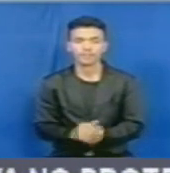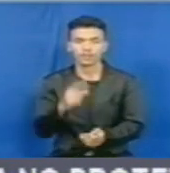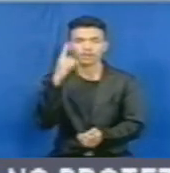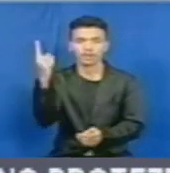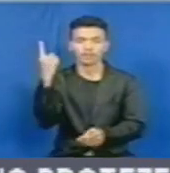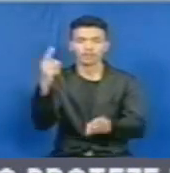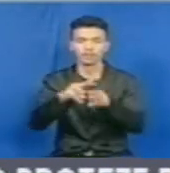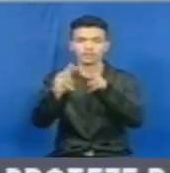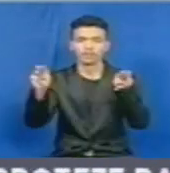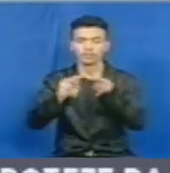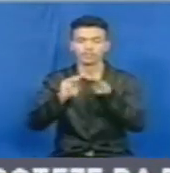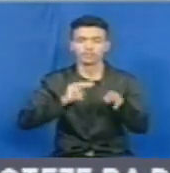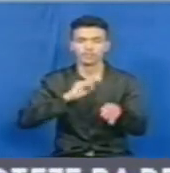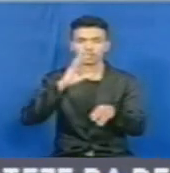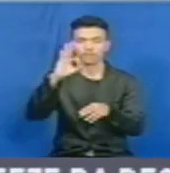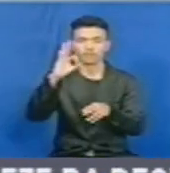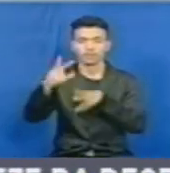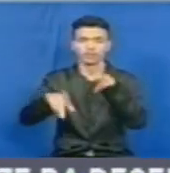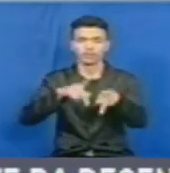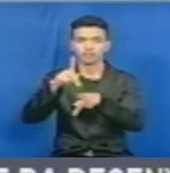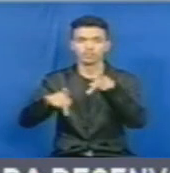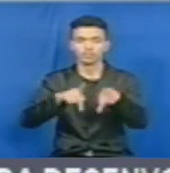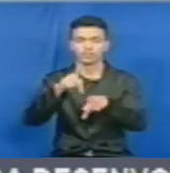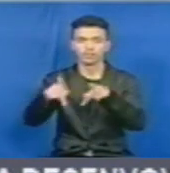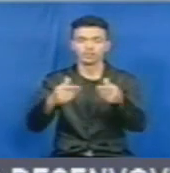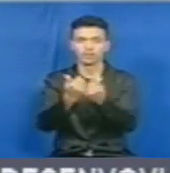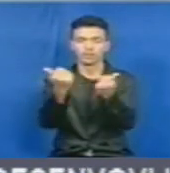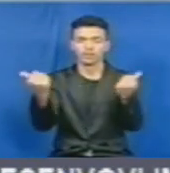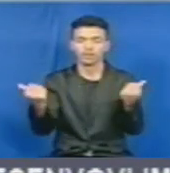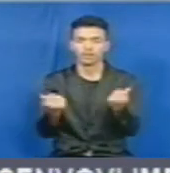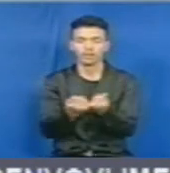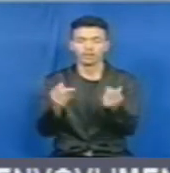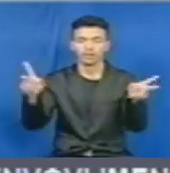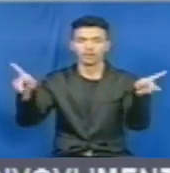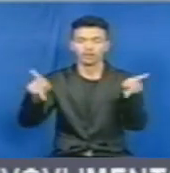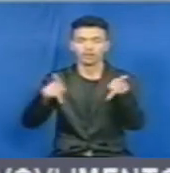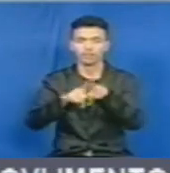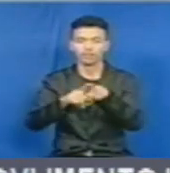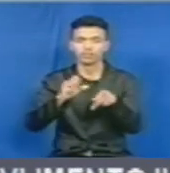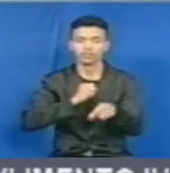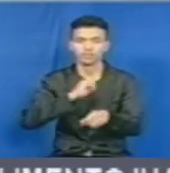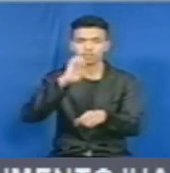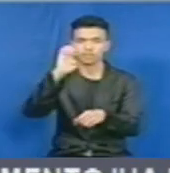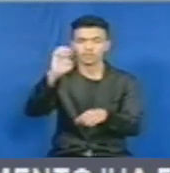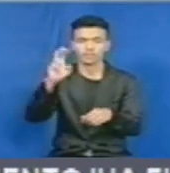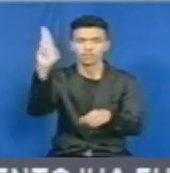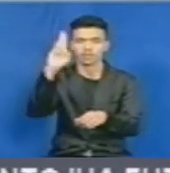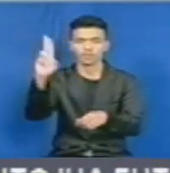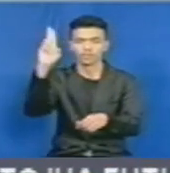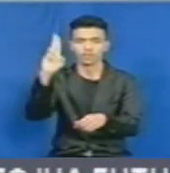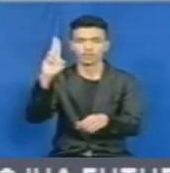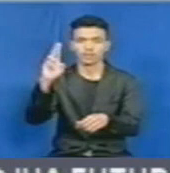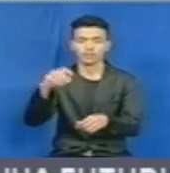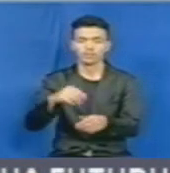Senafatinga município Manufahi. Comunidade Aldeia Orema e Posto Administrativo Same utiliza